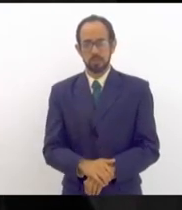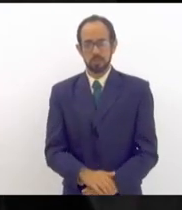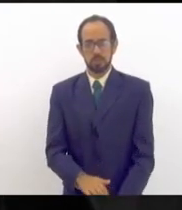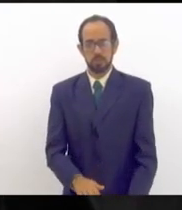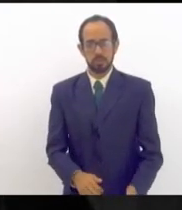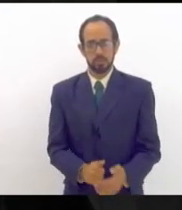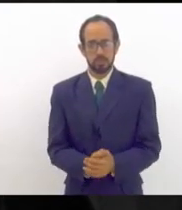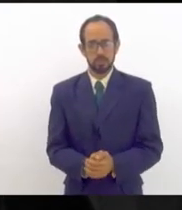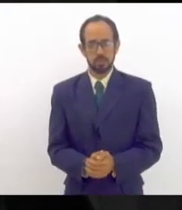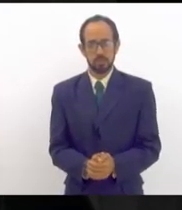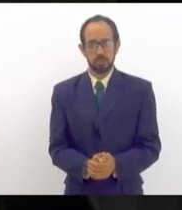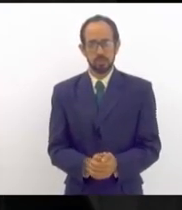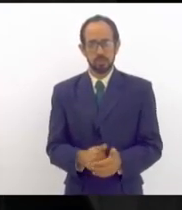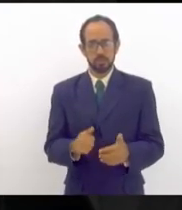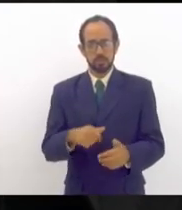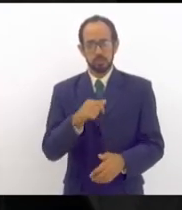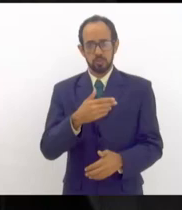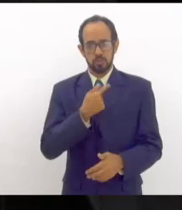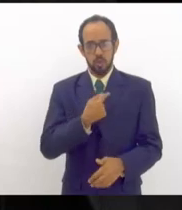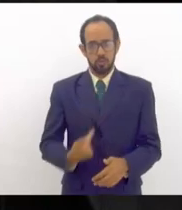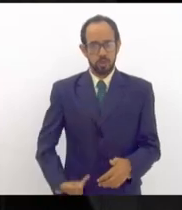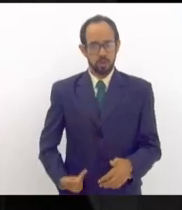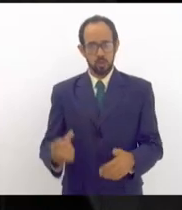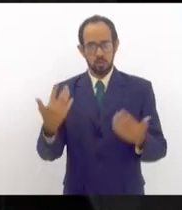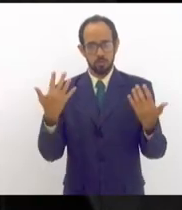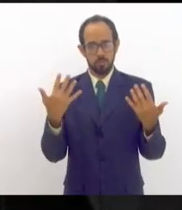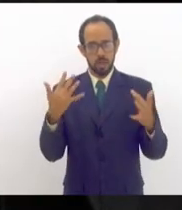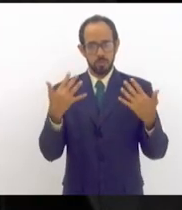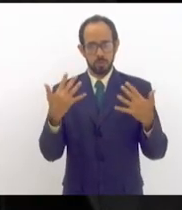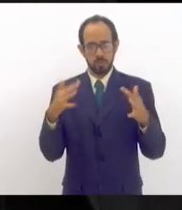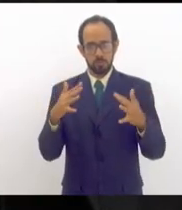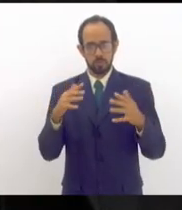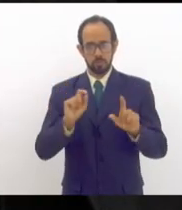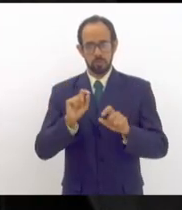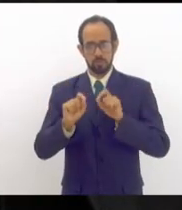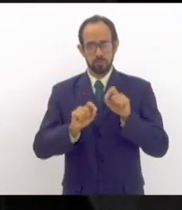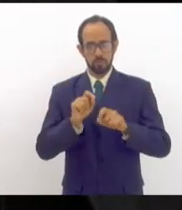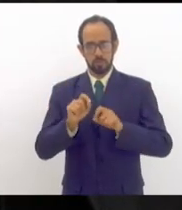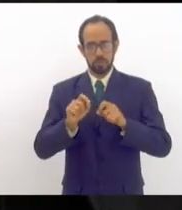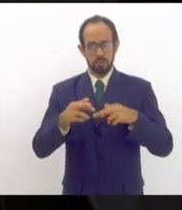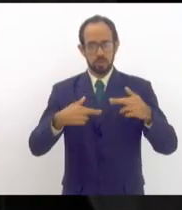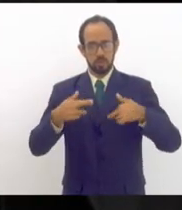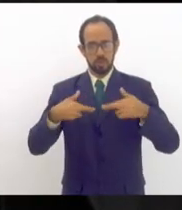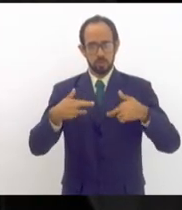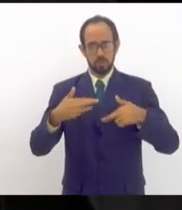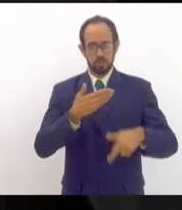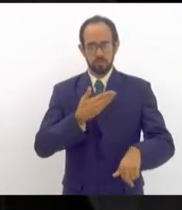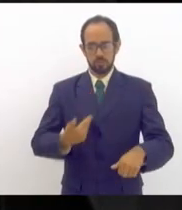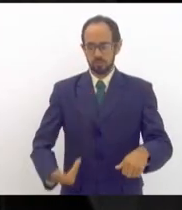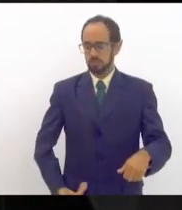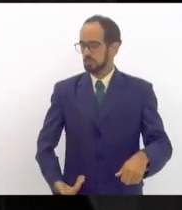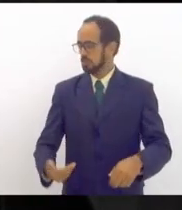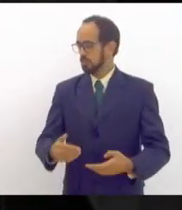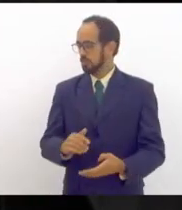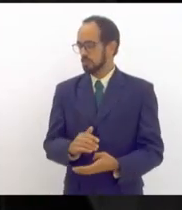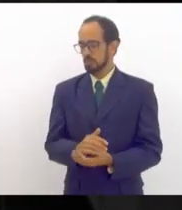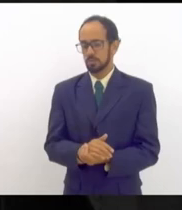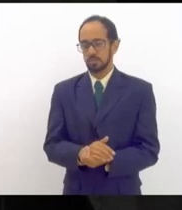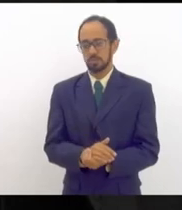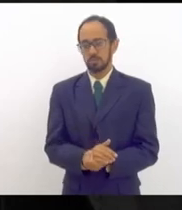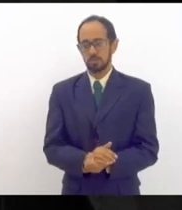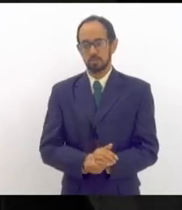parabenizou né a relações públicas do Palácio fez esse registro